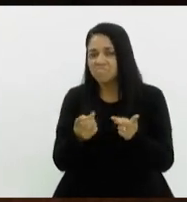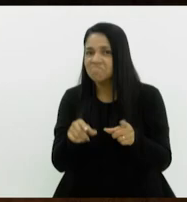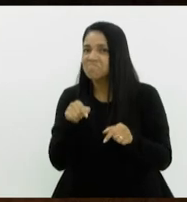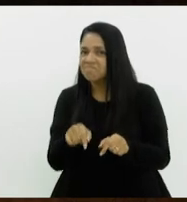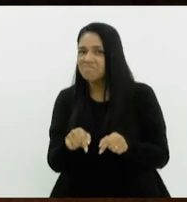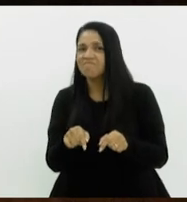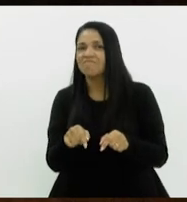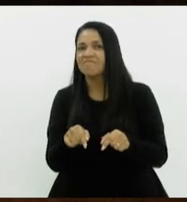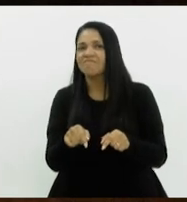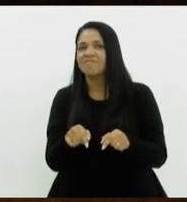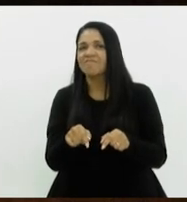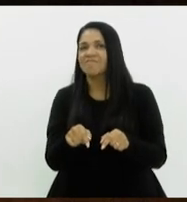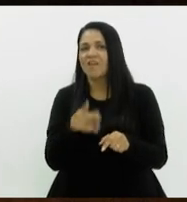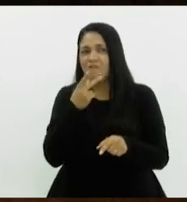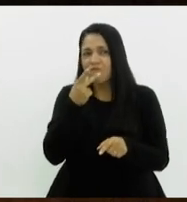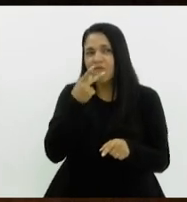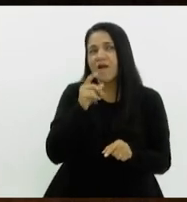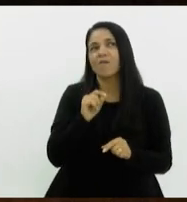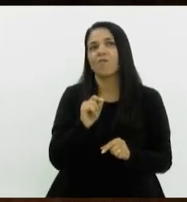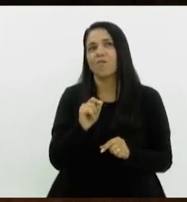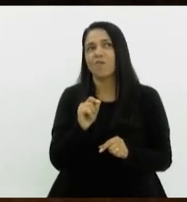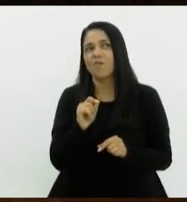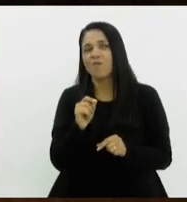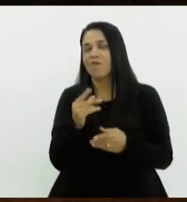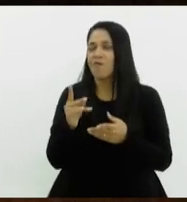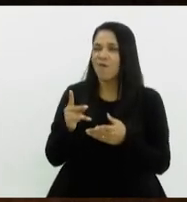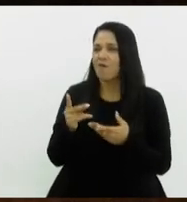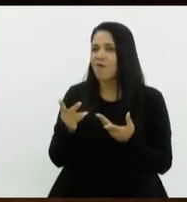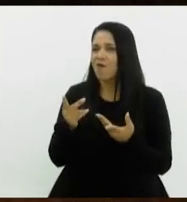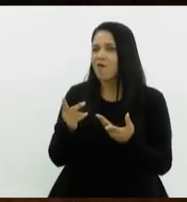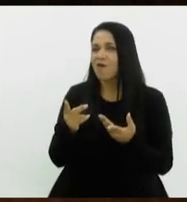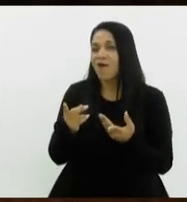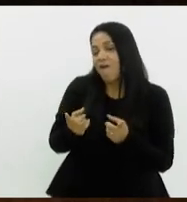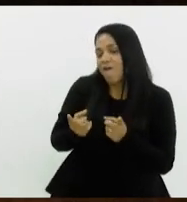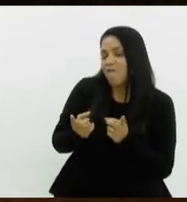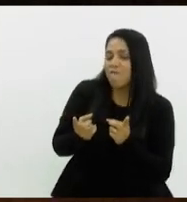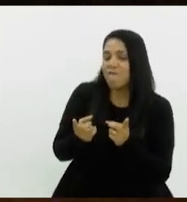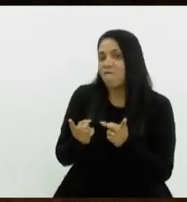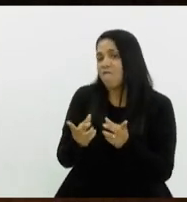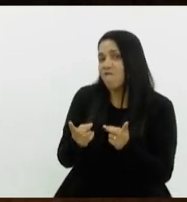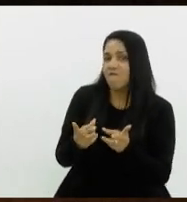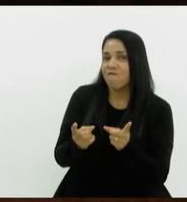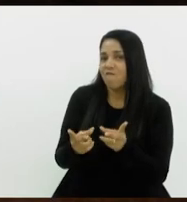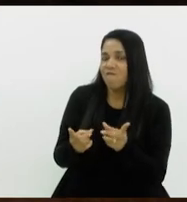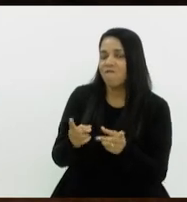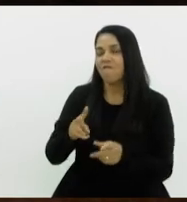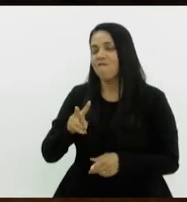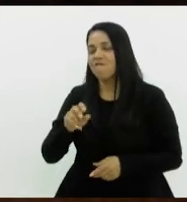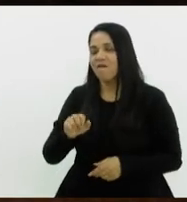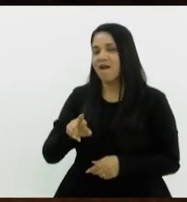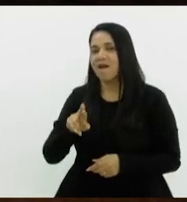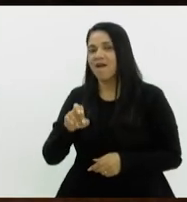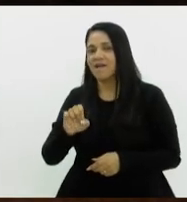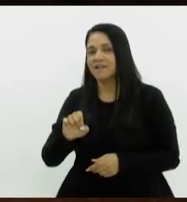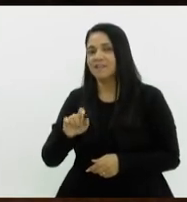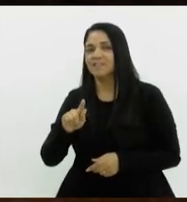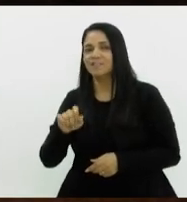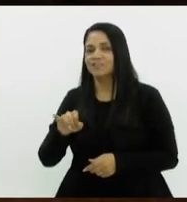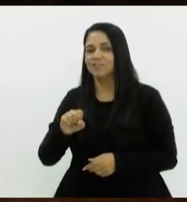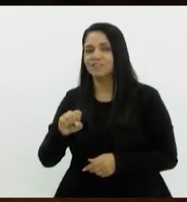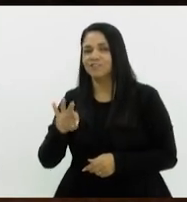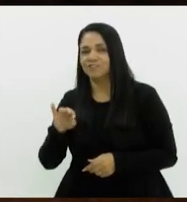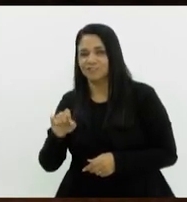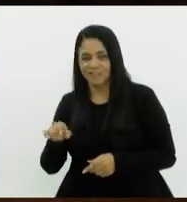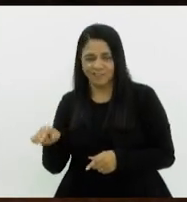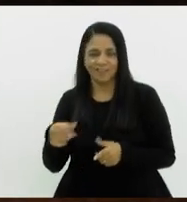fascínora, é... Como é que fala, deputado Renan? Varejista, varejista da droga. Criminoso, que